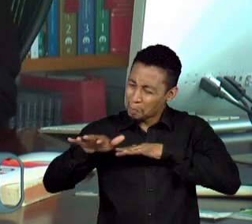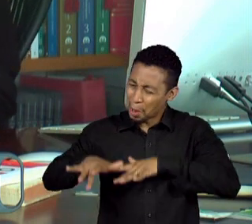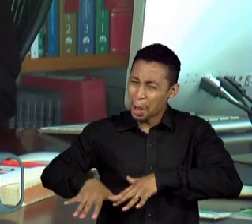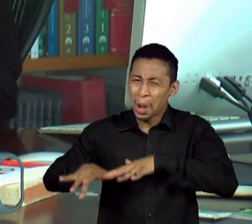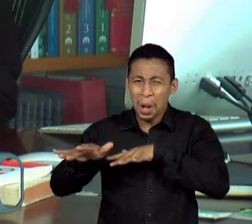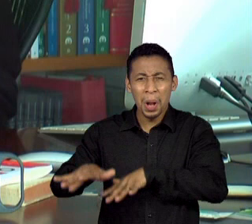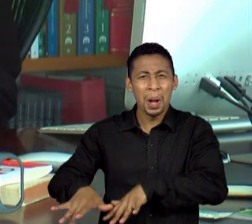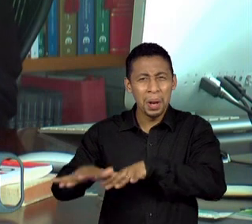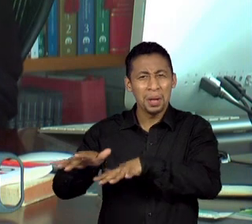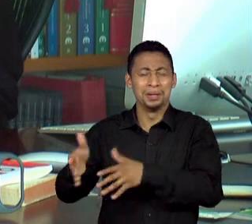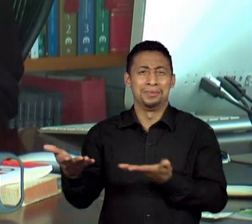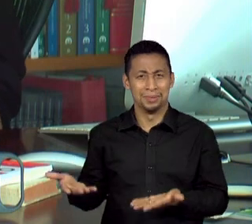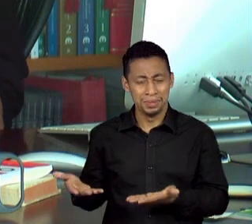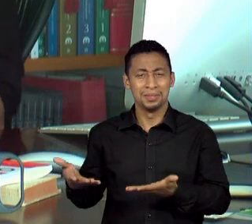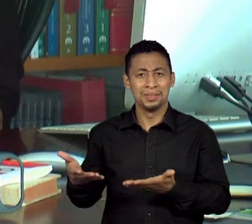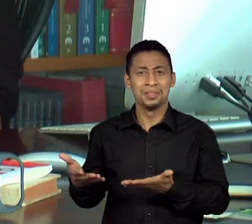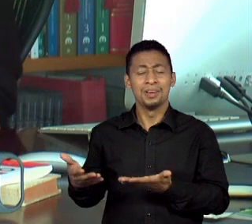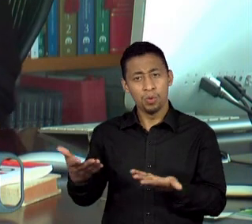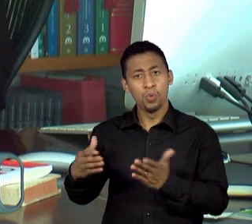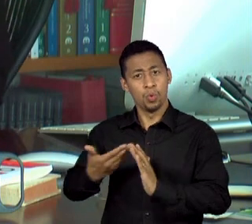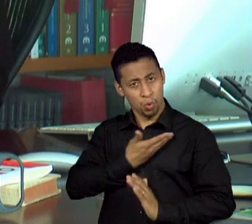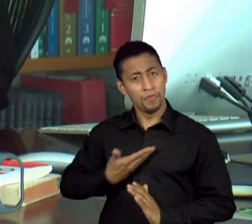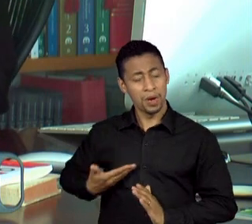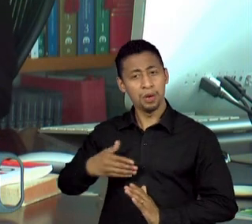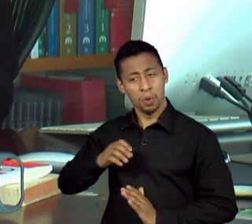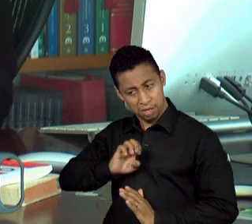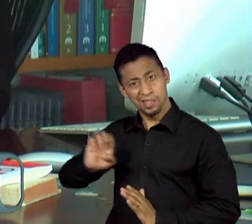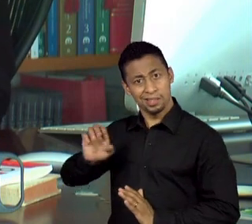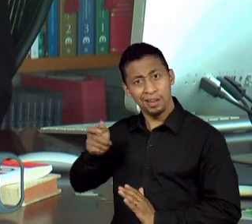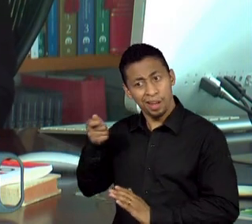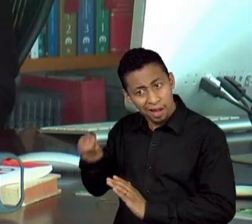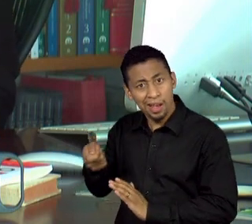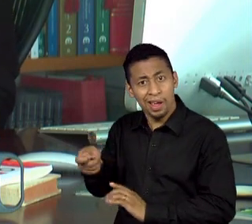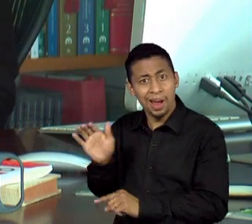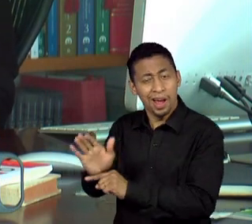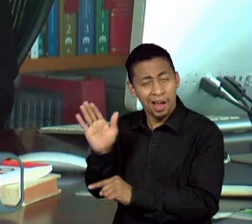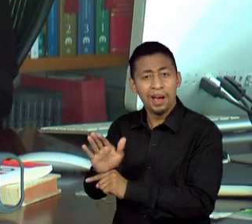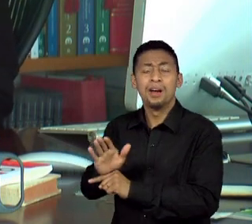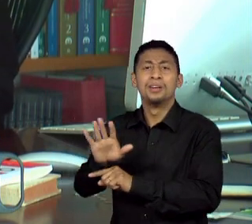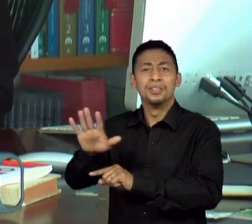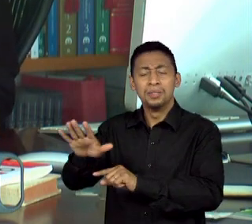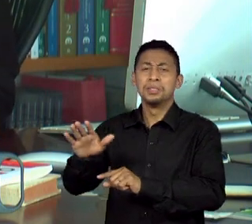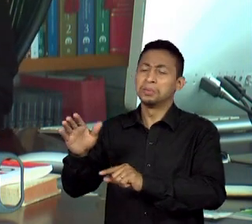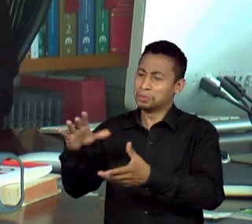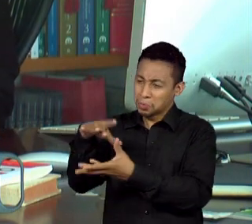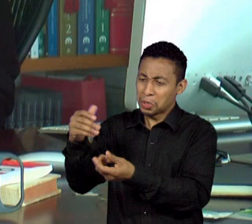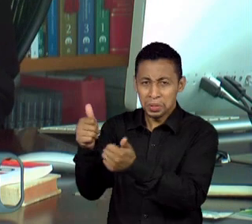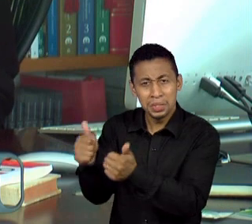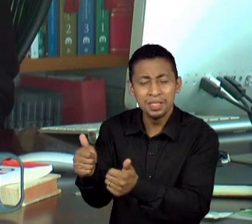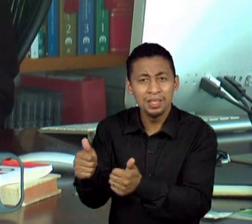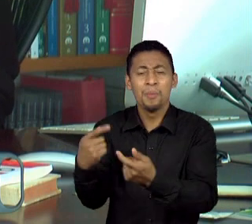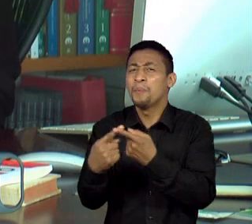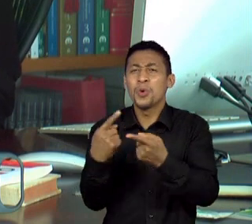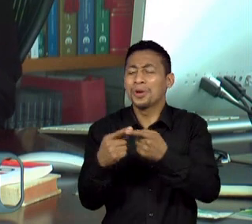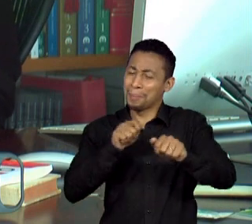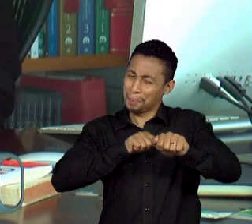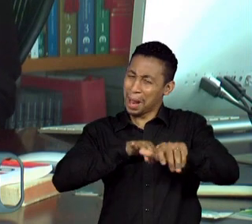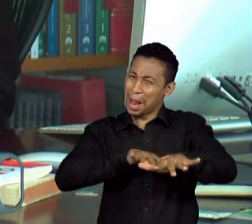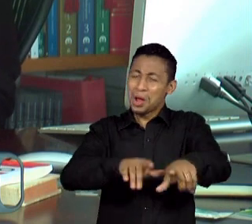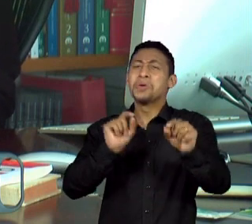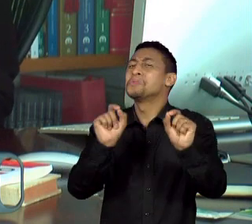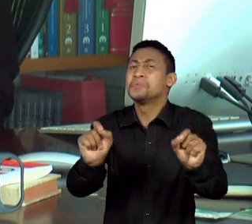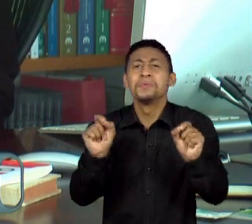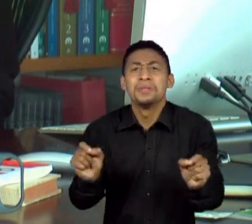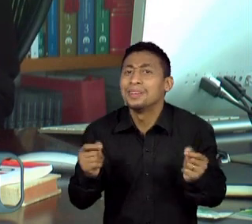governo eleito de esquerda com altos índices de popularidade e um monte de gente da rua protestando? Protestando o que eles estão protestando? E eles